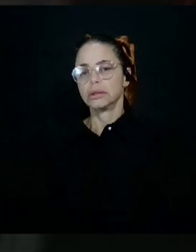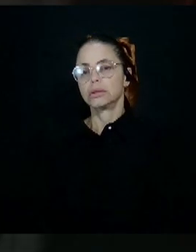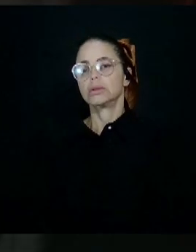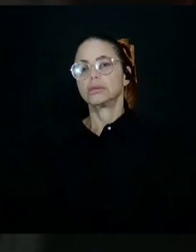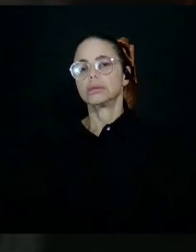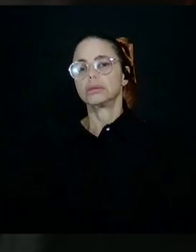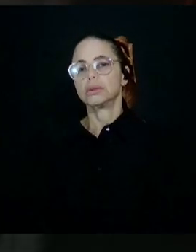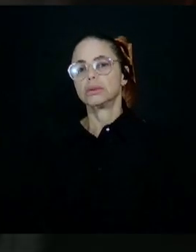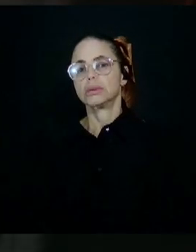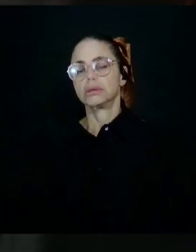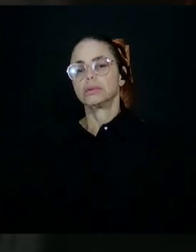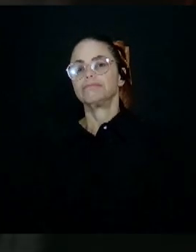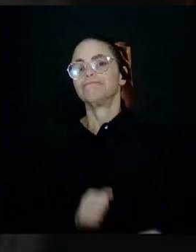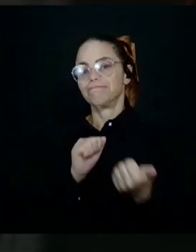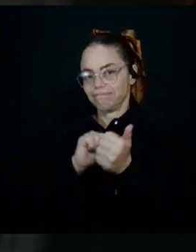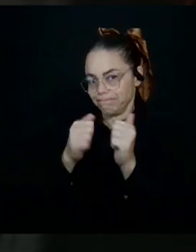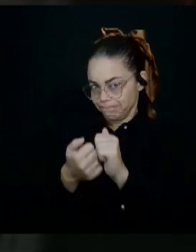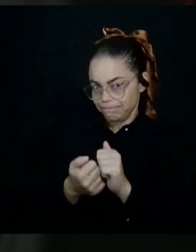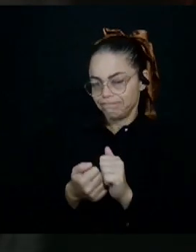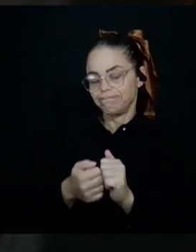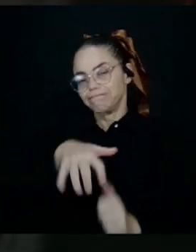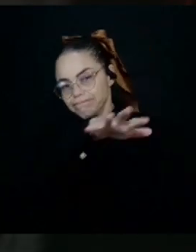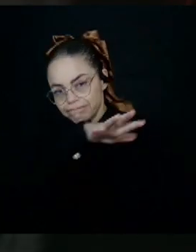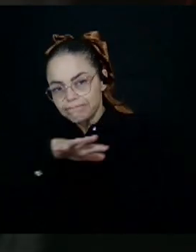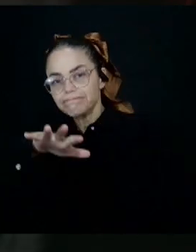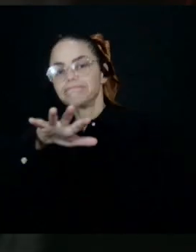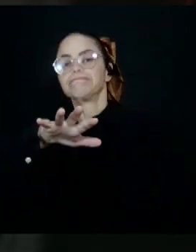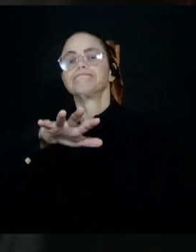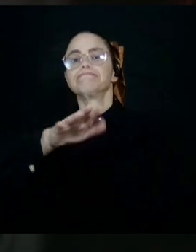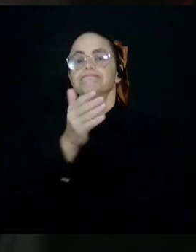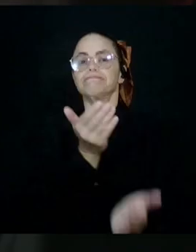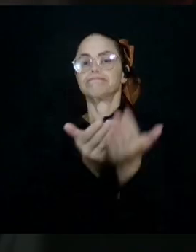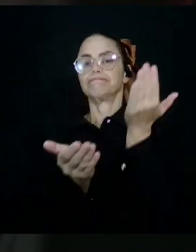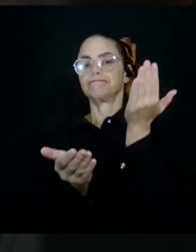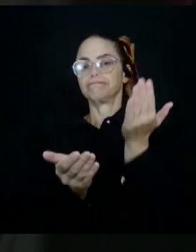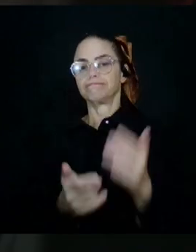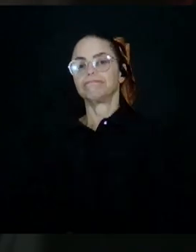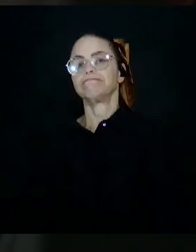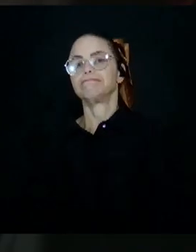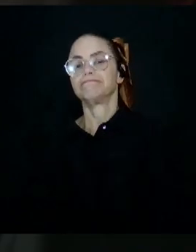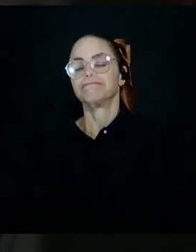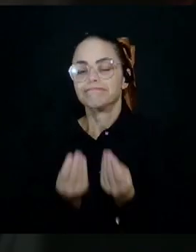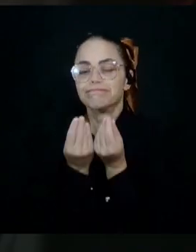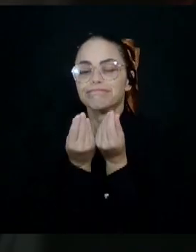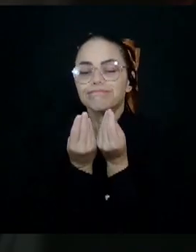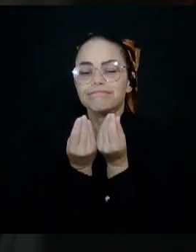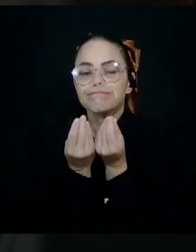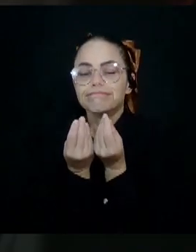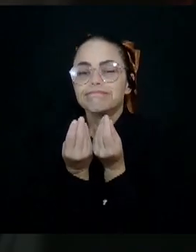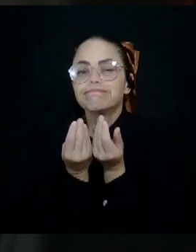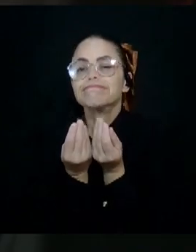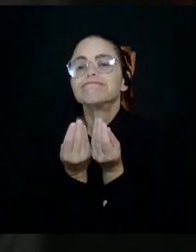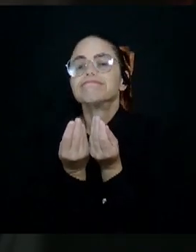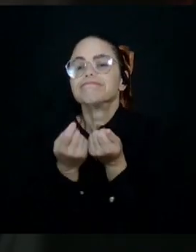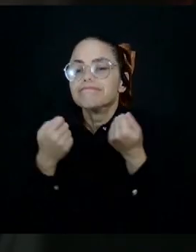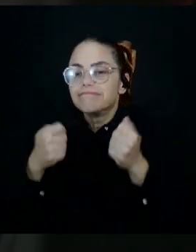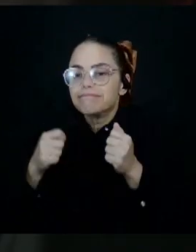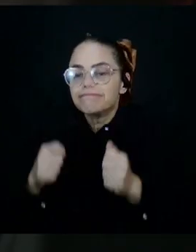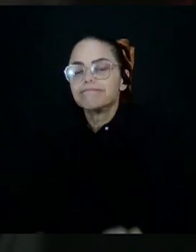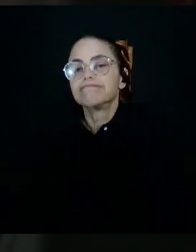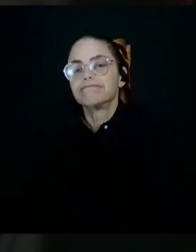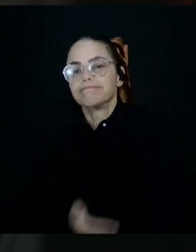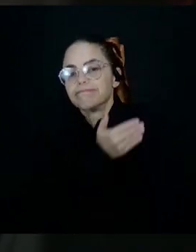encaixar nesse meio, ela acaba perdendo a sua essência, porque ela precisa se comportar de uma